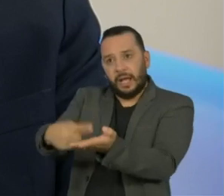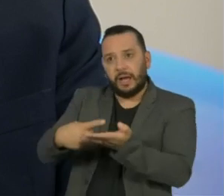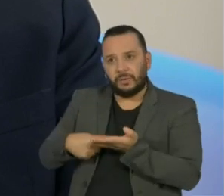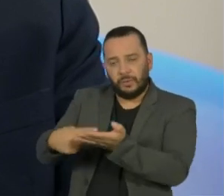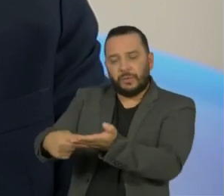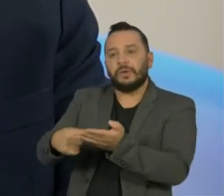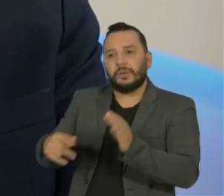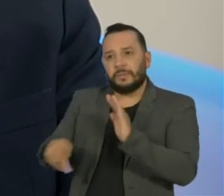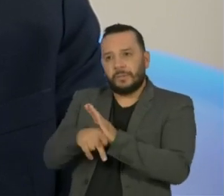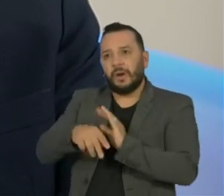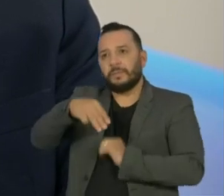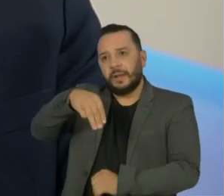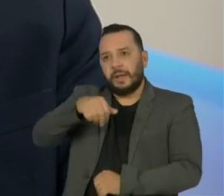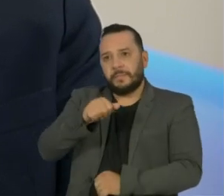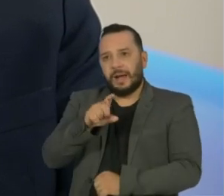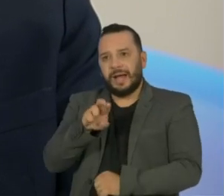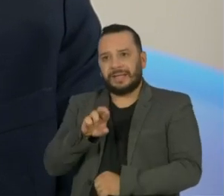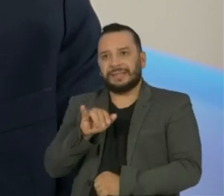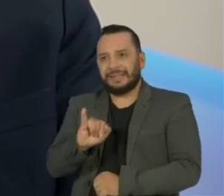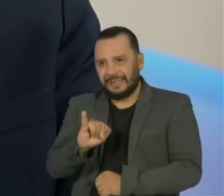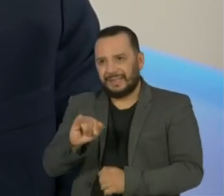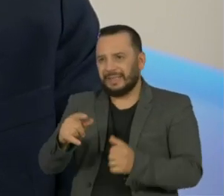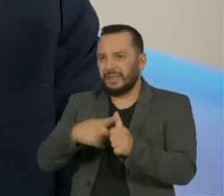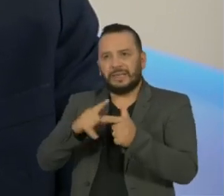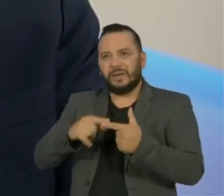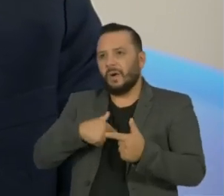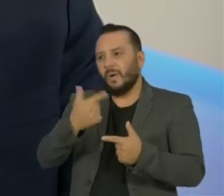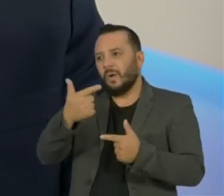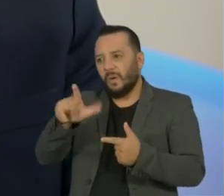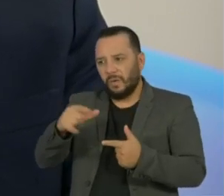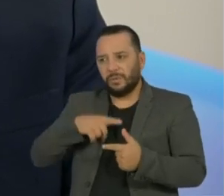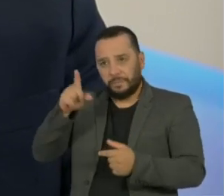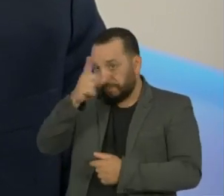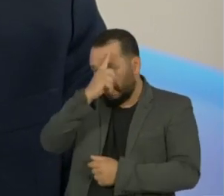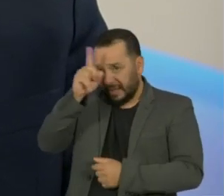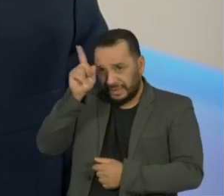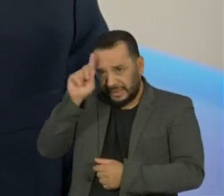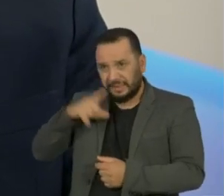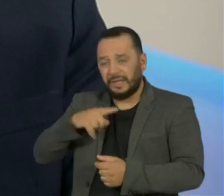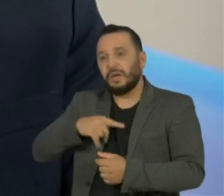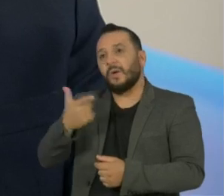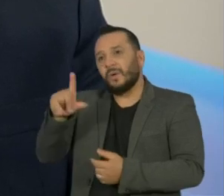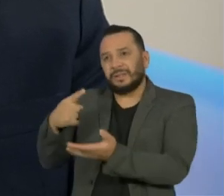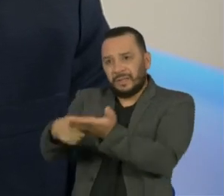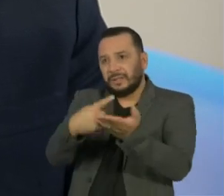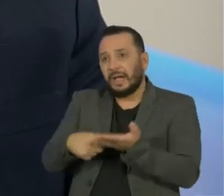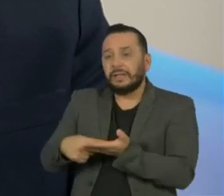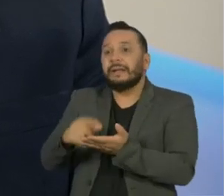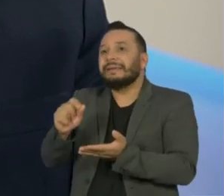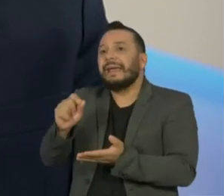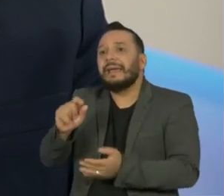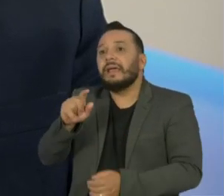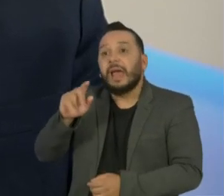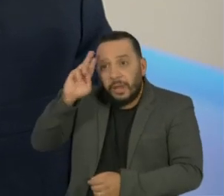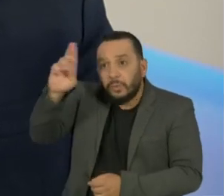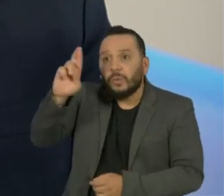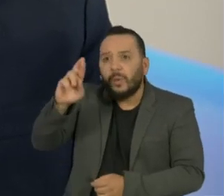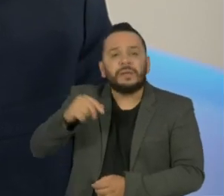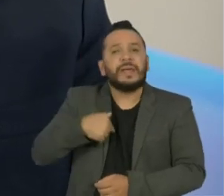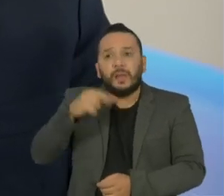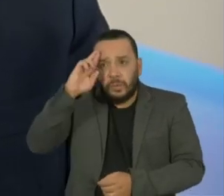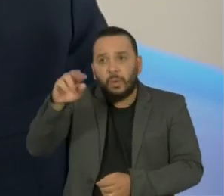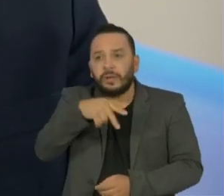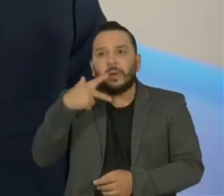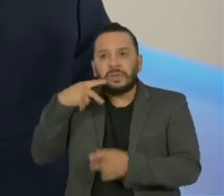com o tratado de santo idelfonso o que que ocorre é o ius possessionis quem tem a posse para descobrir a posse e um dos